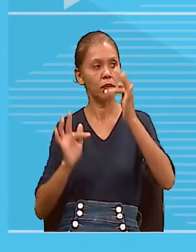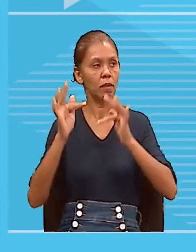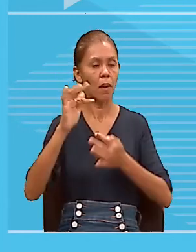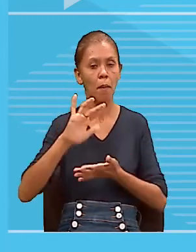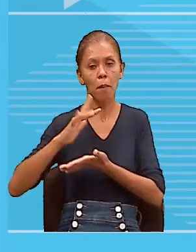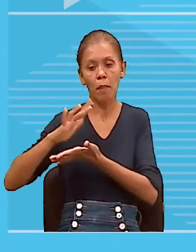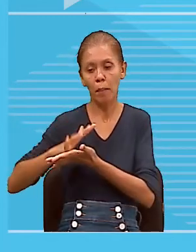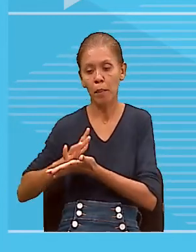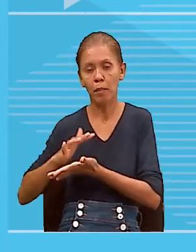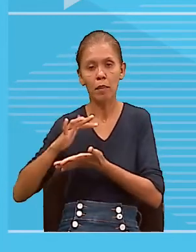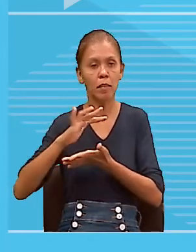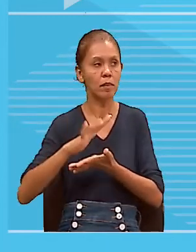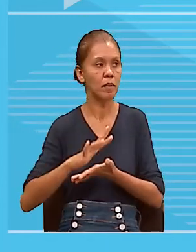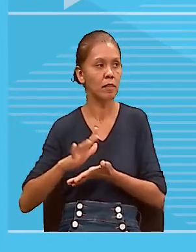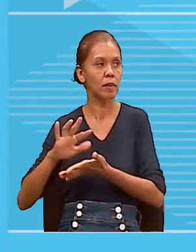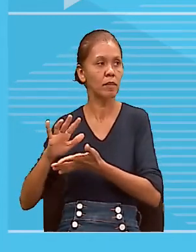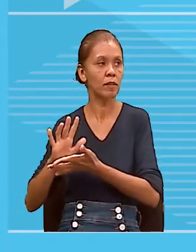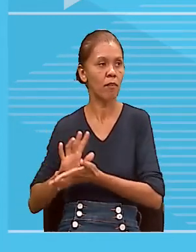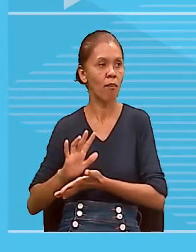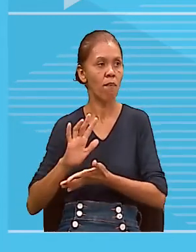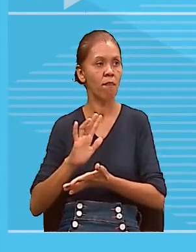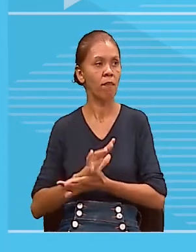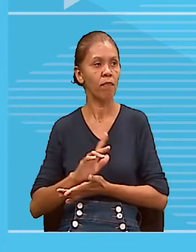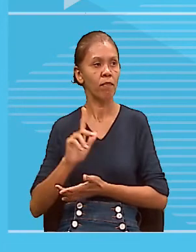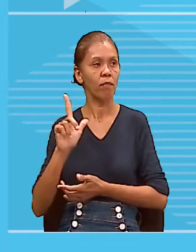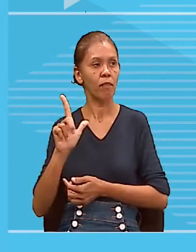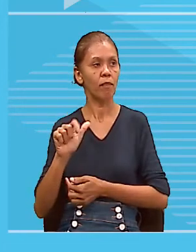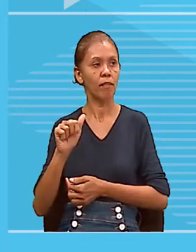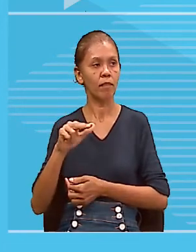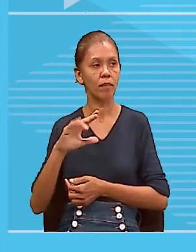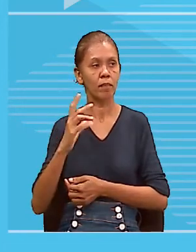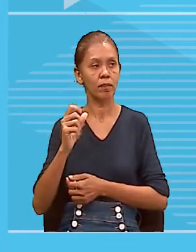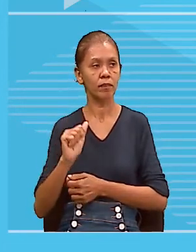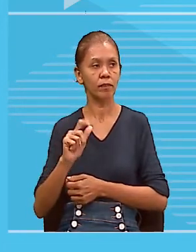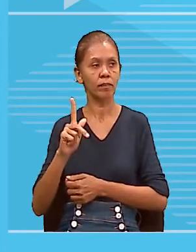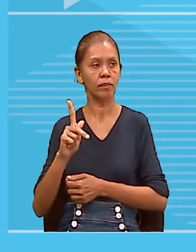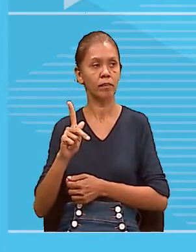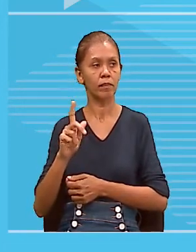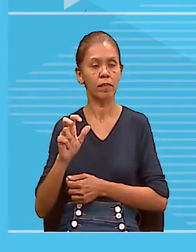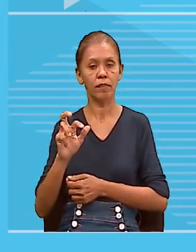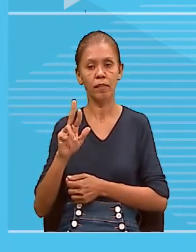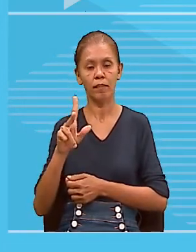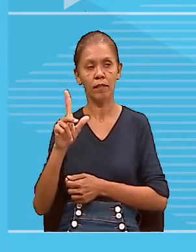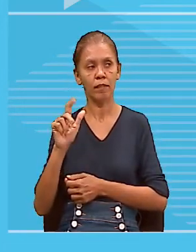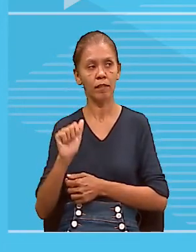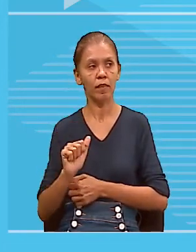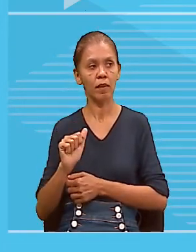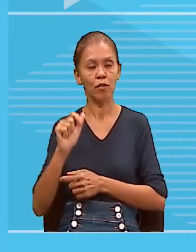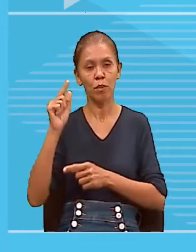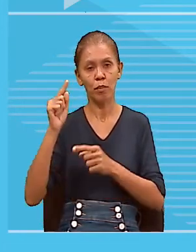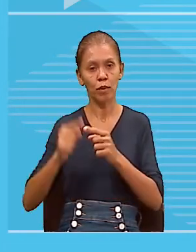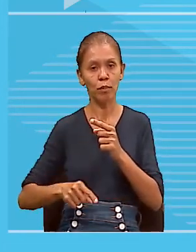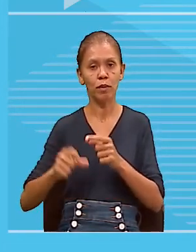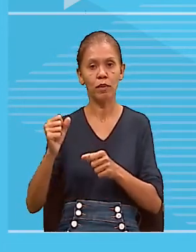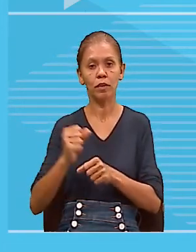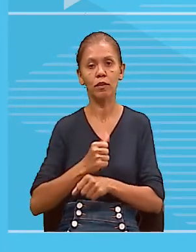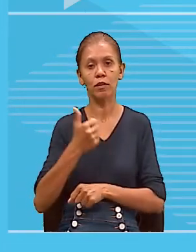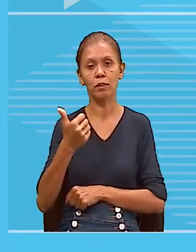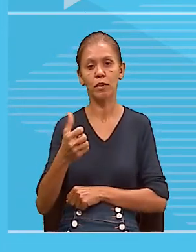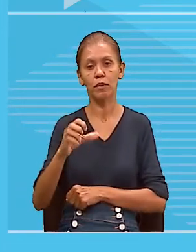lança perfume até que o Presidente Jânio Quadros proibiu em 61 lembra